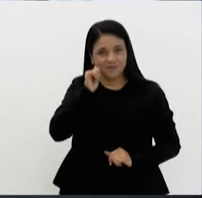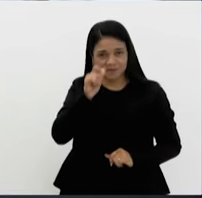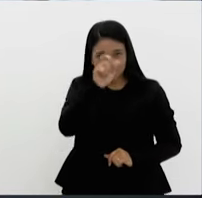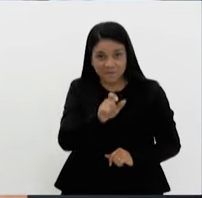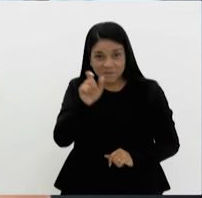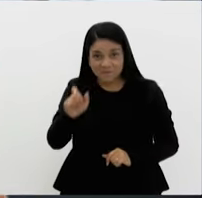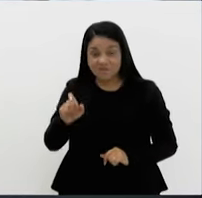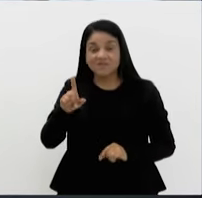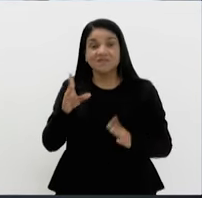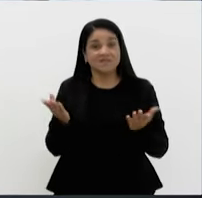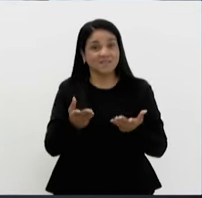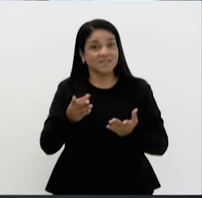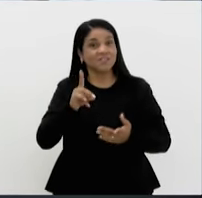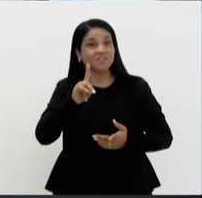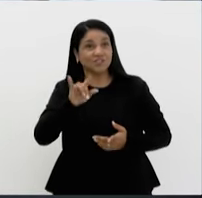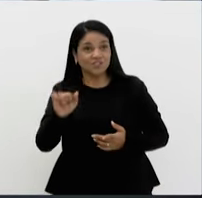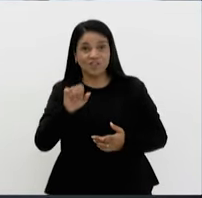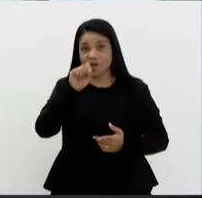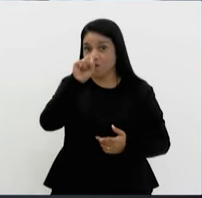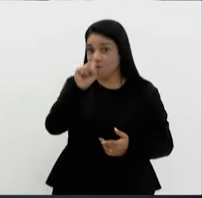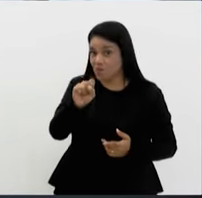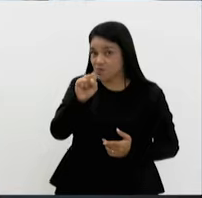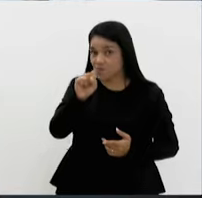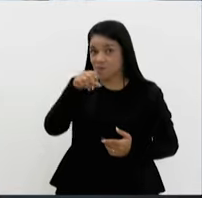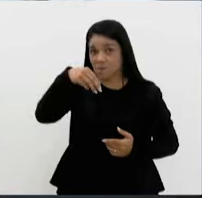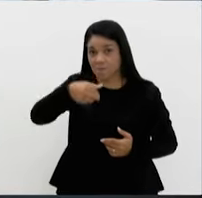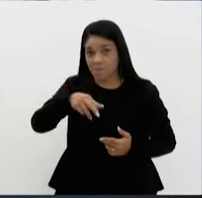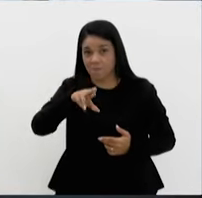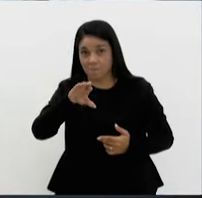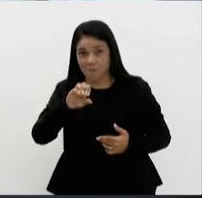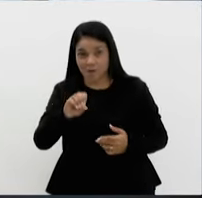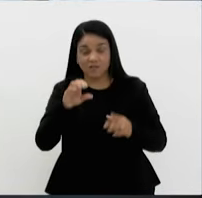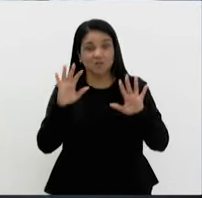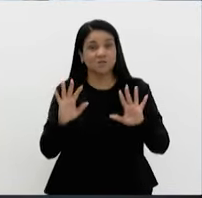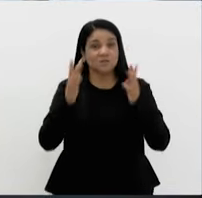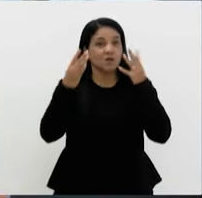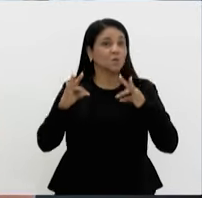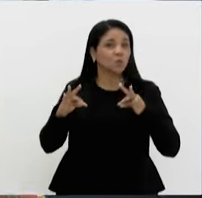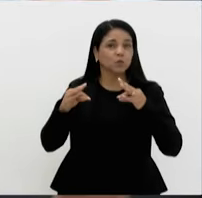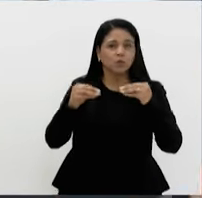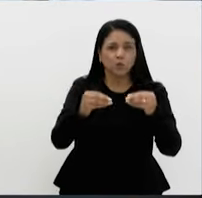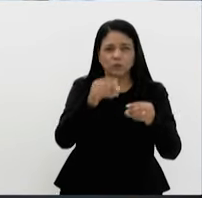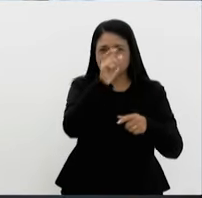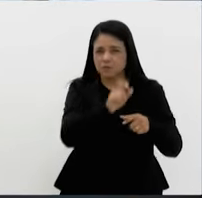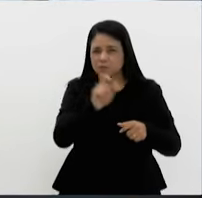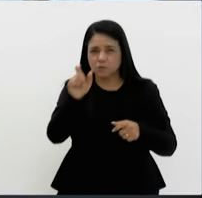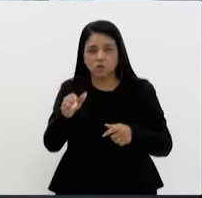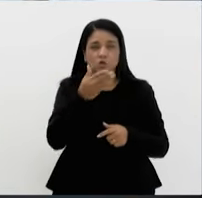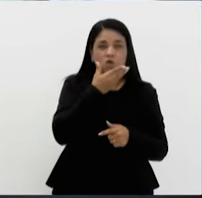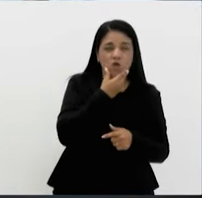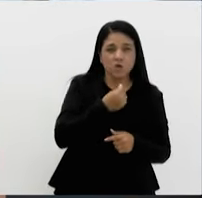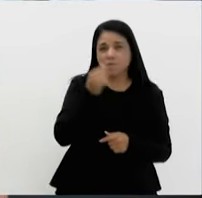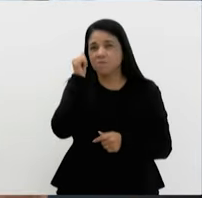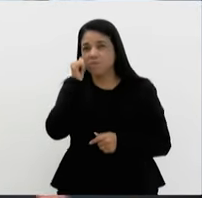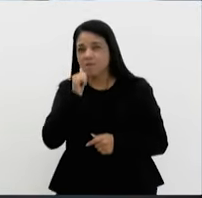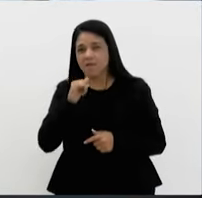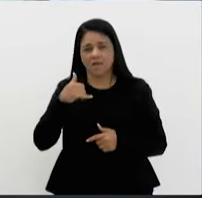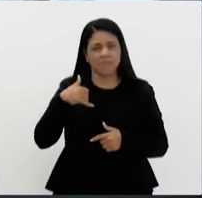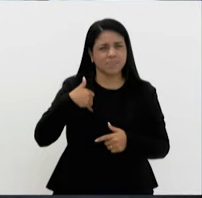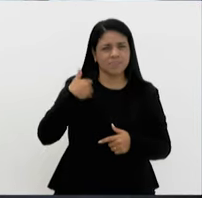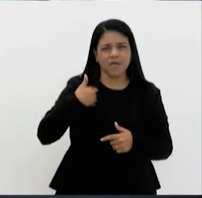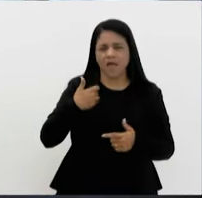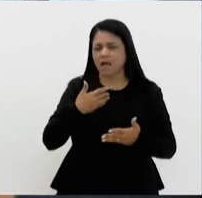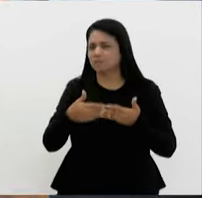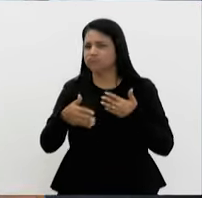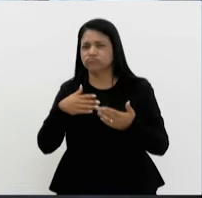dia, ele tem que ser comemorado por todo mundo. Por mulheres, por homens, por todos, qualquer que seja a sua idade, a sua